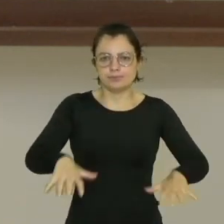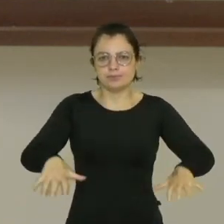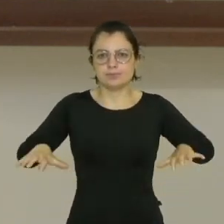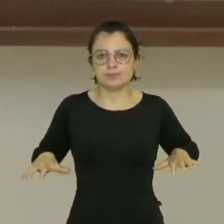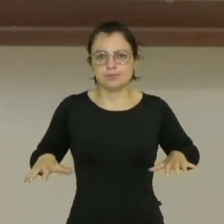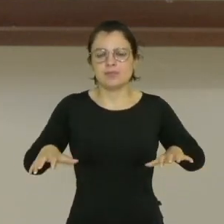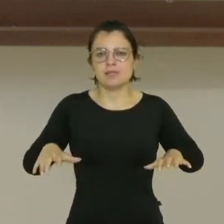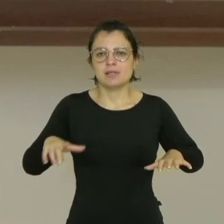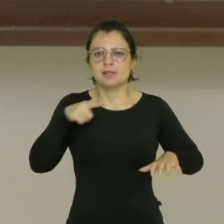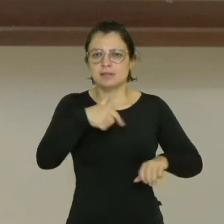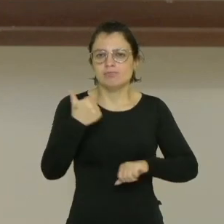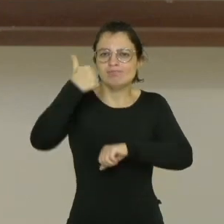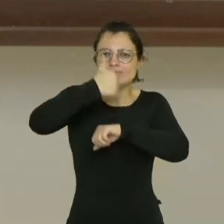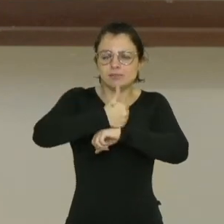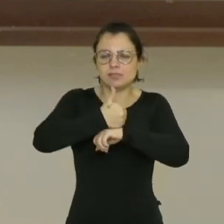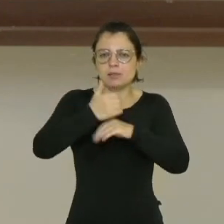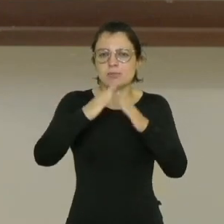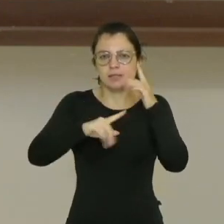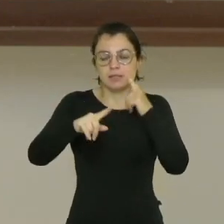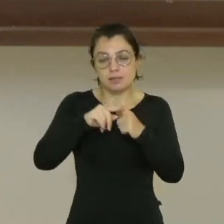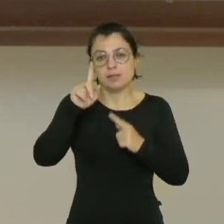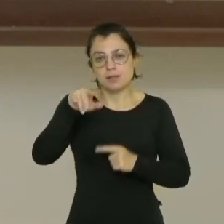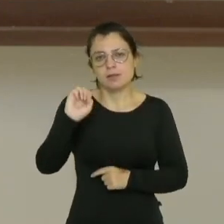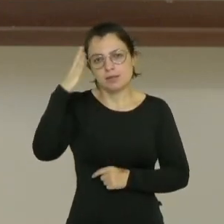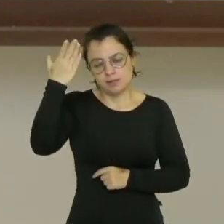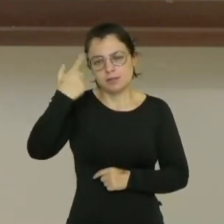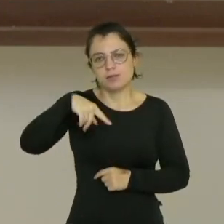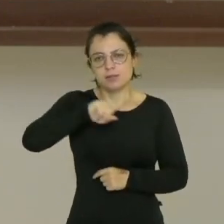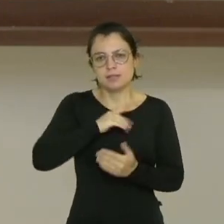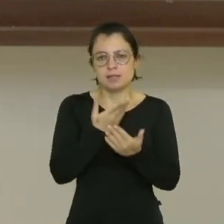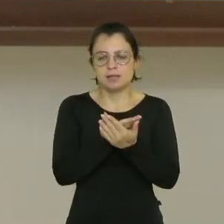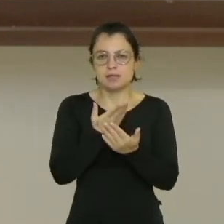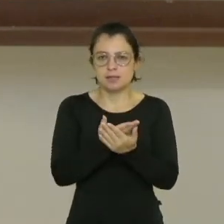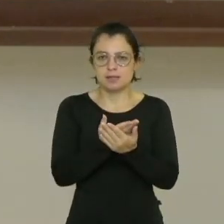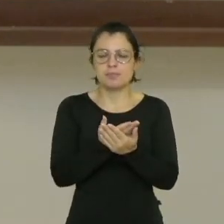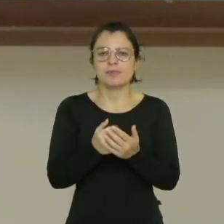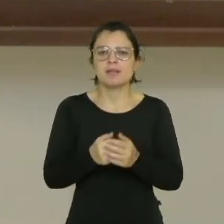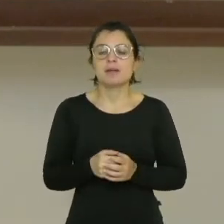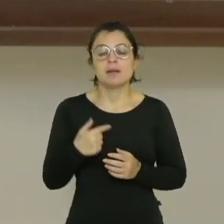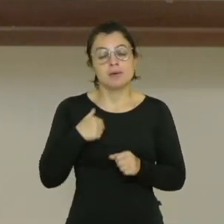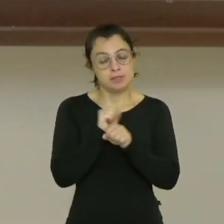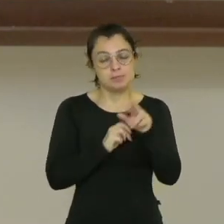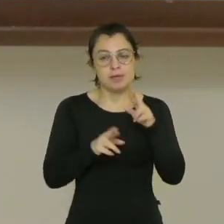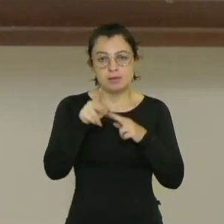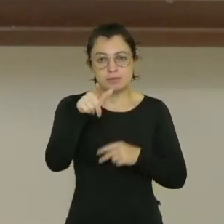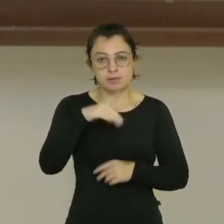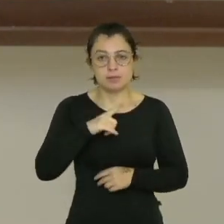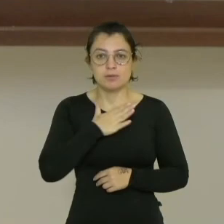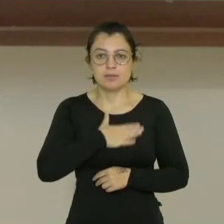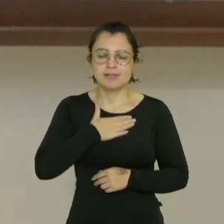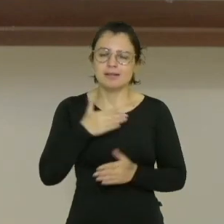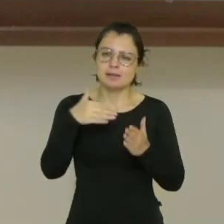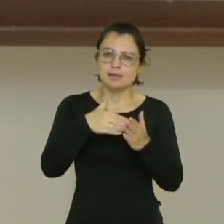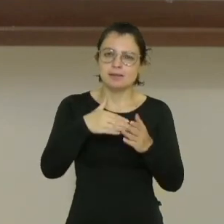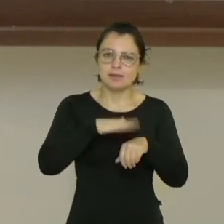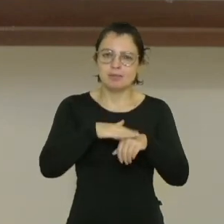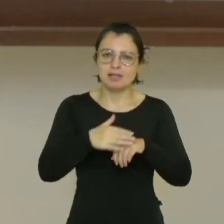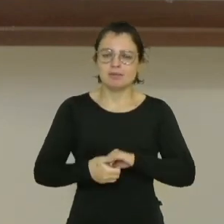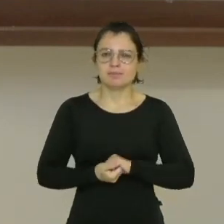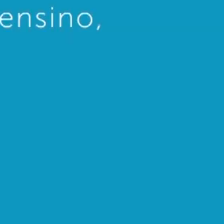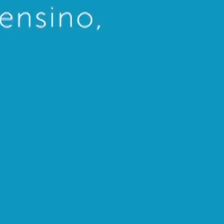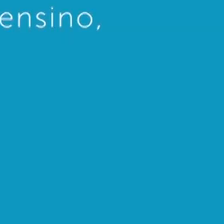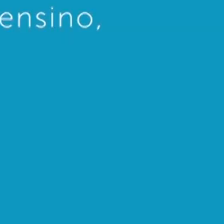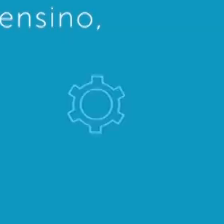trono e se torna o chefe da igreja. Então foi isso que nós vimos nessa aula. Eu espero que vocês tenham gostado e até a próxima.